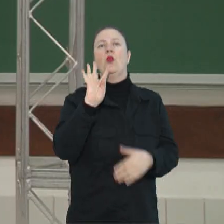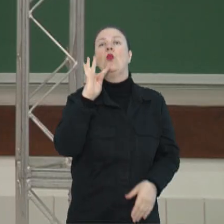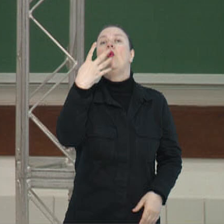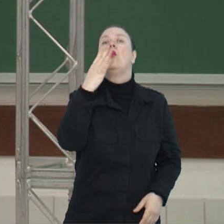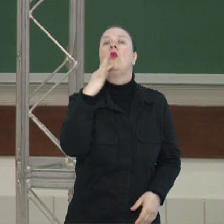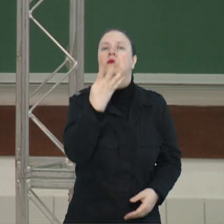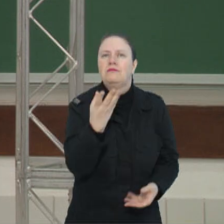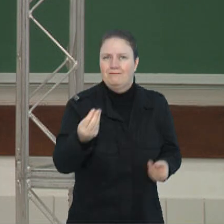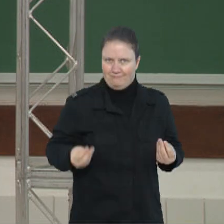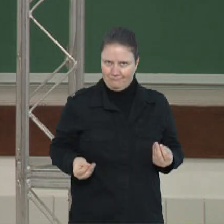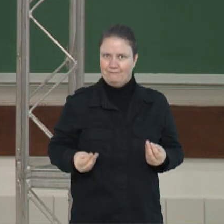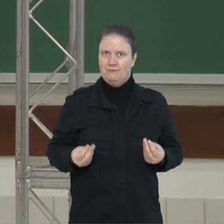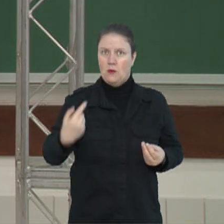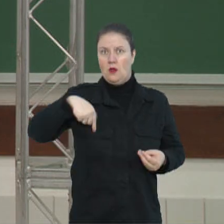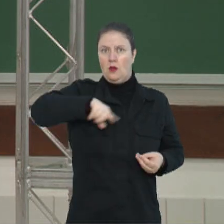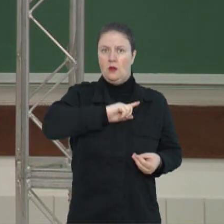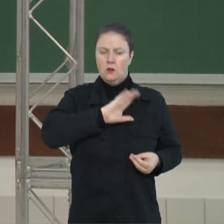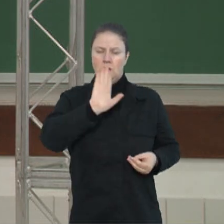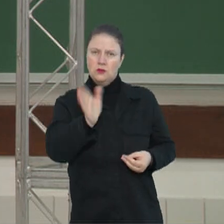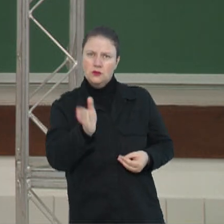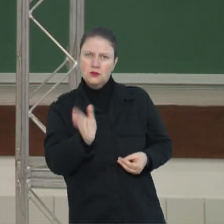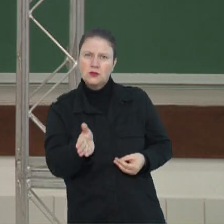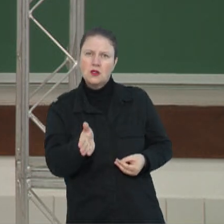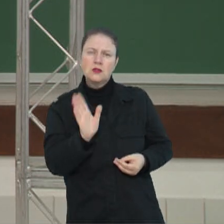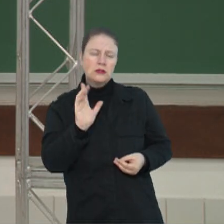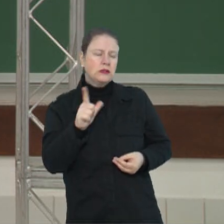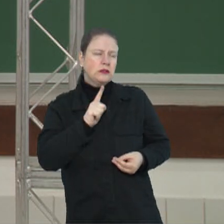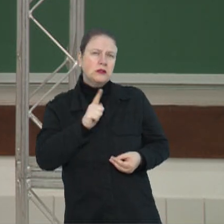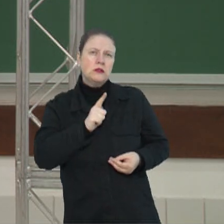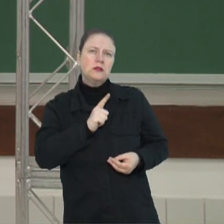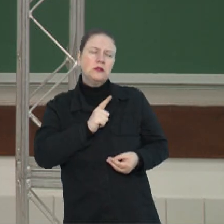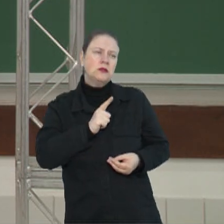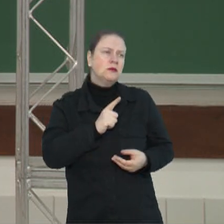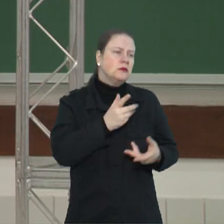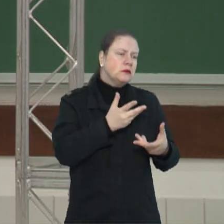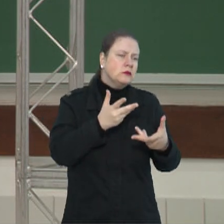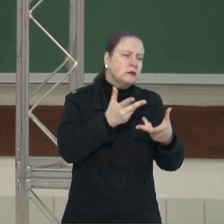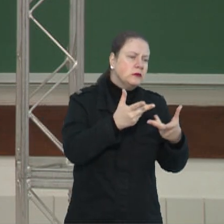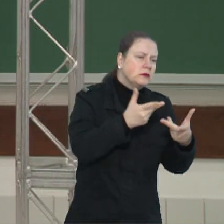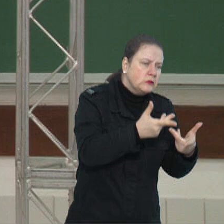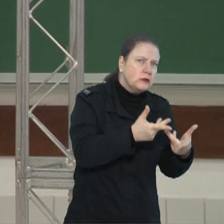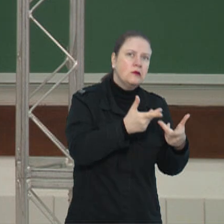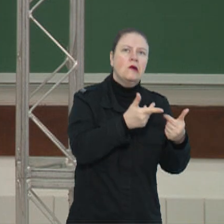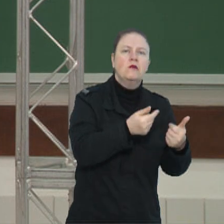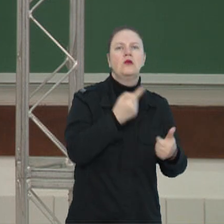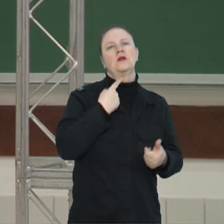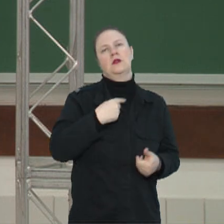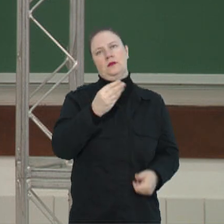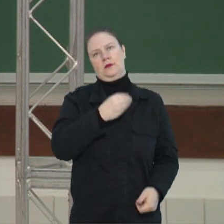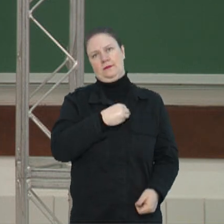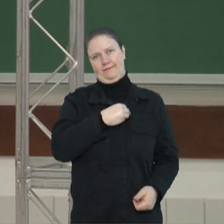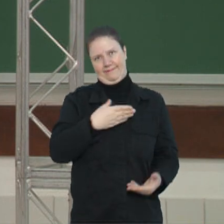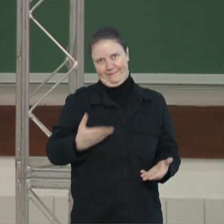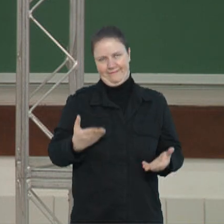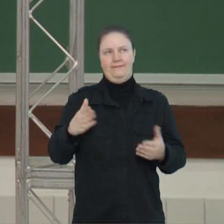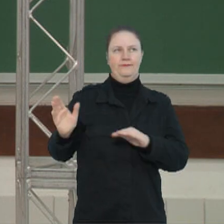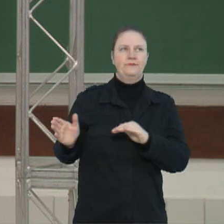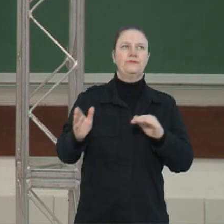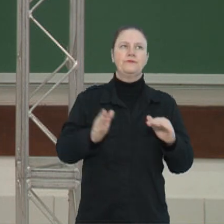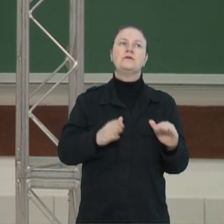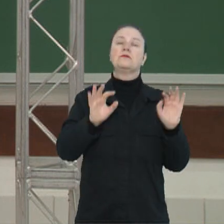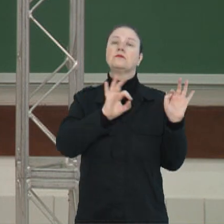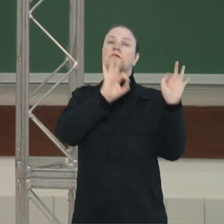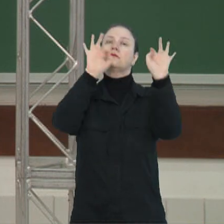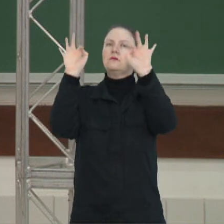dela, justamente essa, né? De que nós já temos a tendência ao pecado, perfeito? Agora, uma questão bem interessante. E